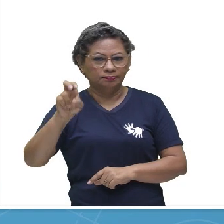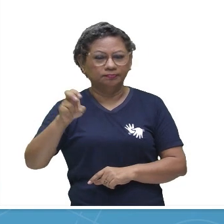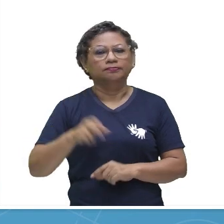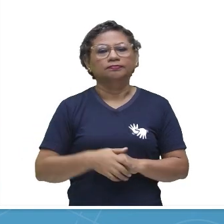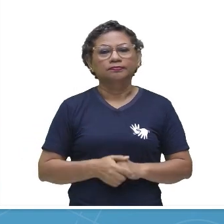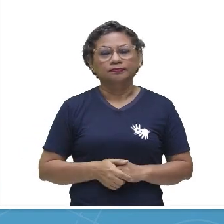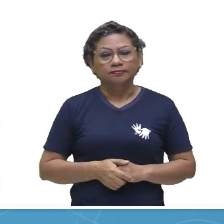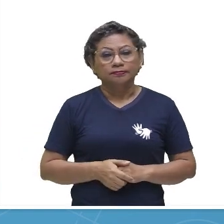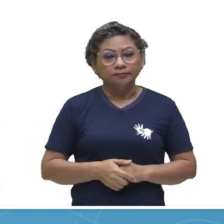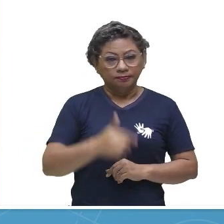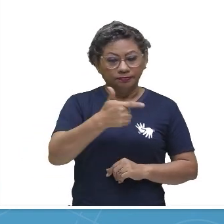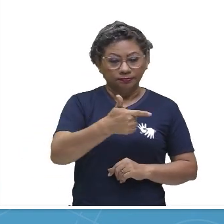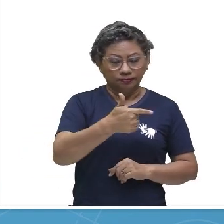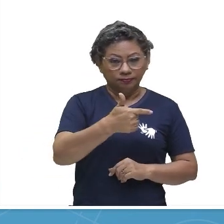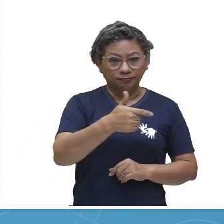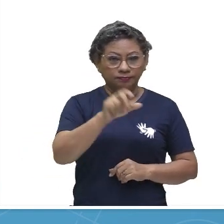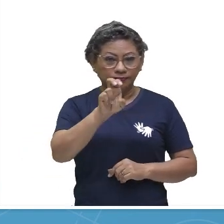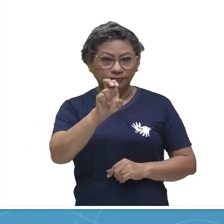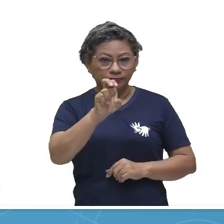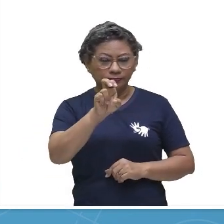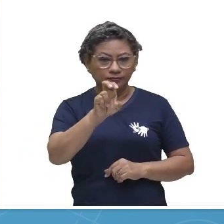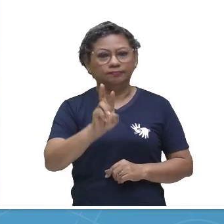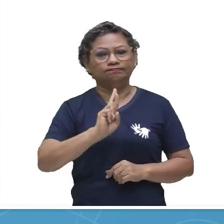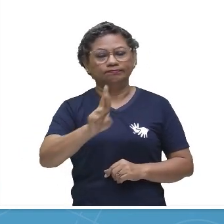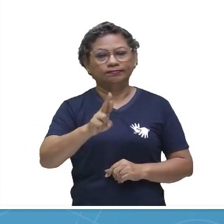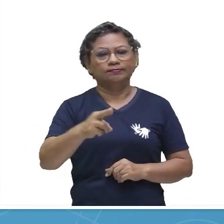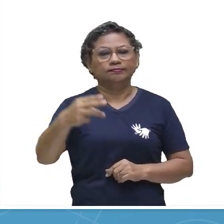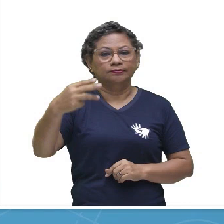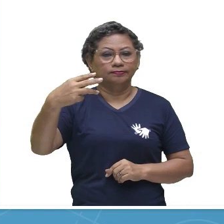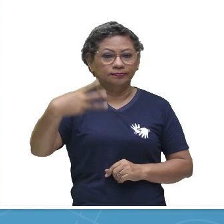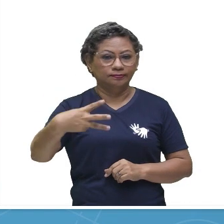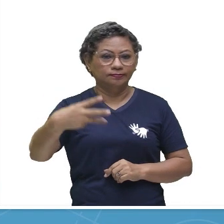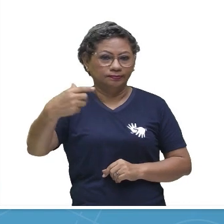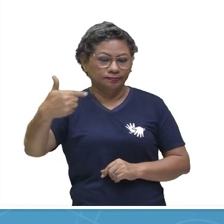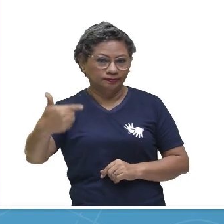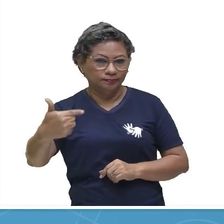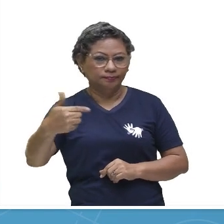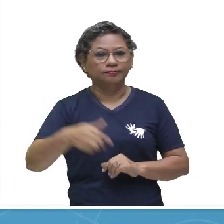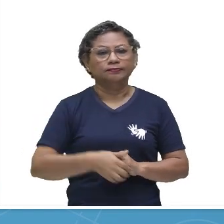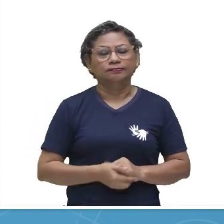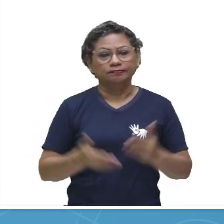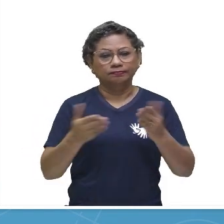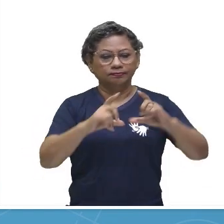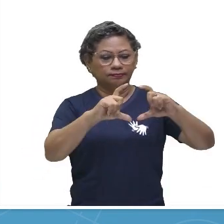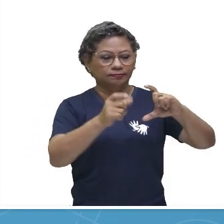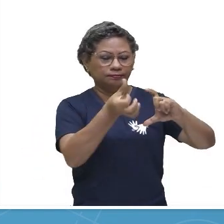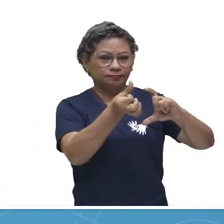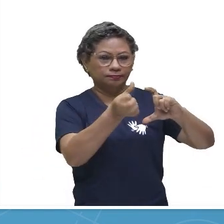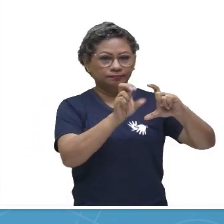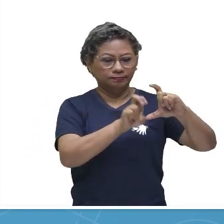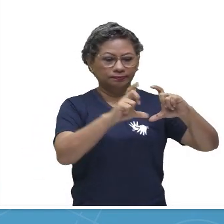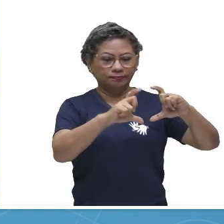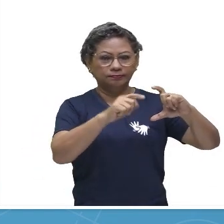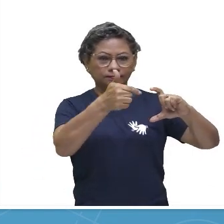e denominador à potência. Então, vou ter 6 ao quadrado dividido por 5 ao quadrado. 6 ao quadrado, 36.